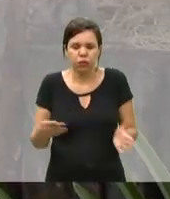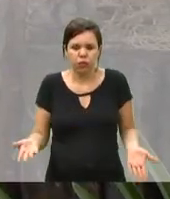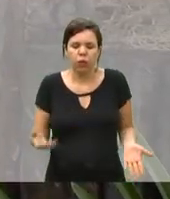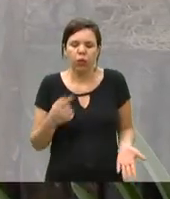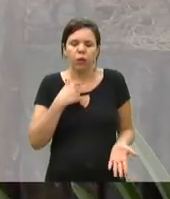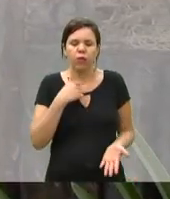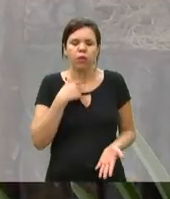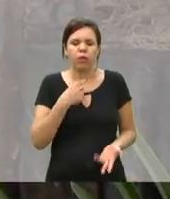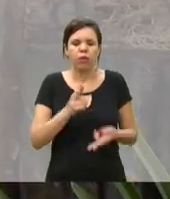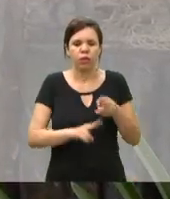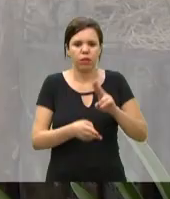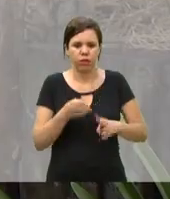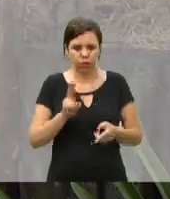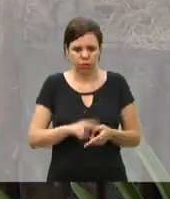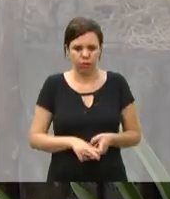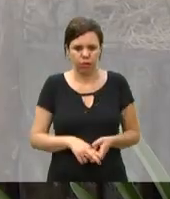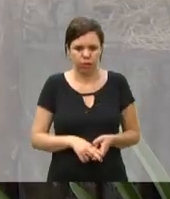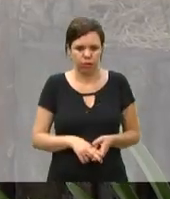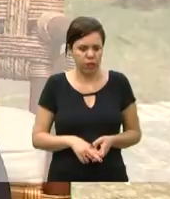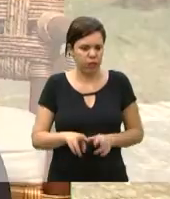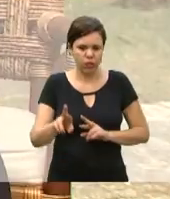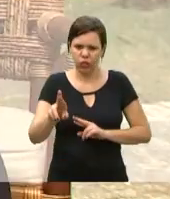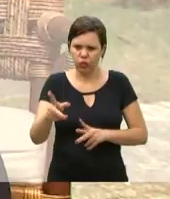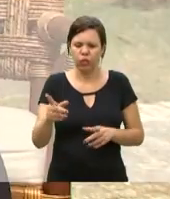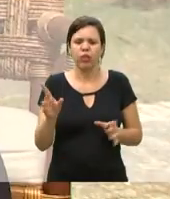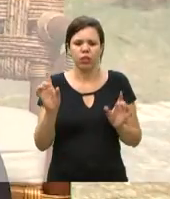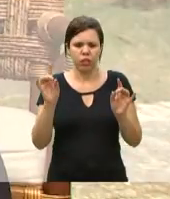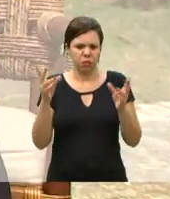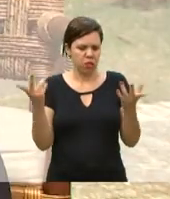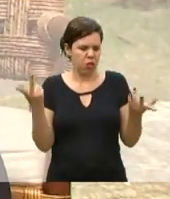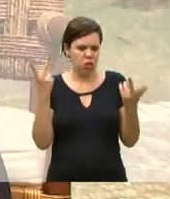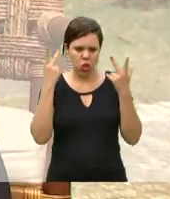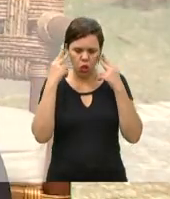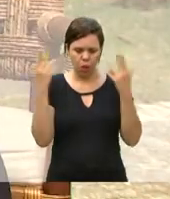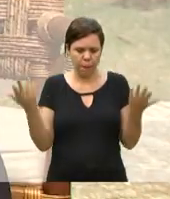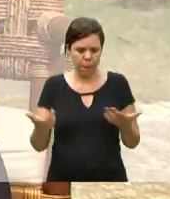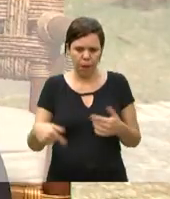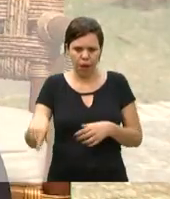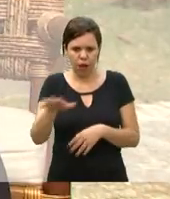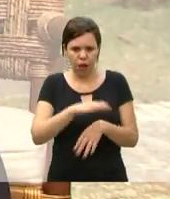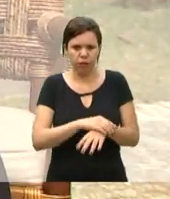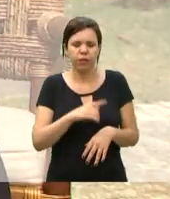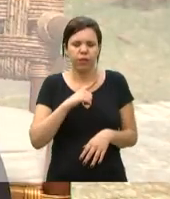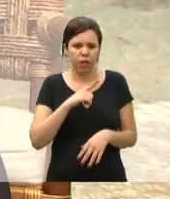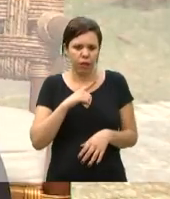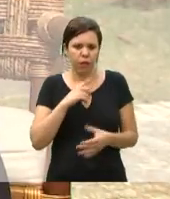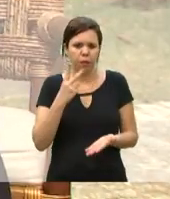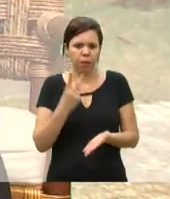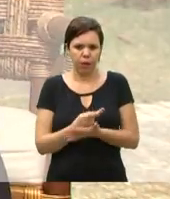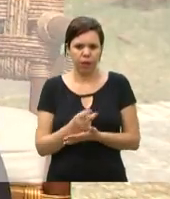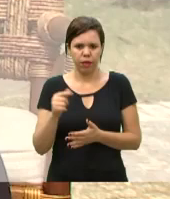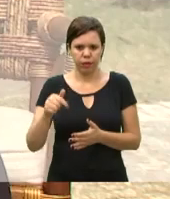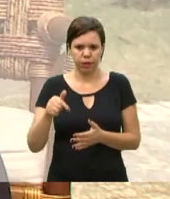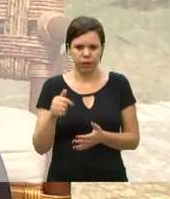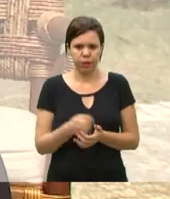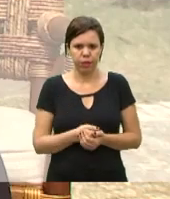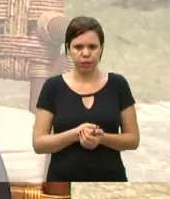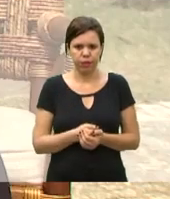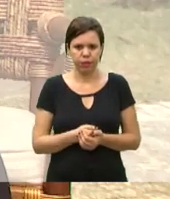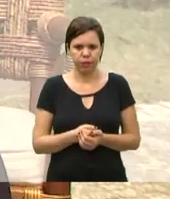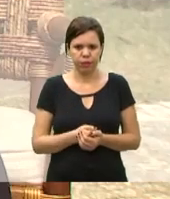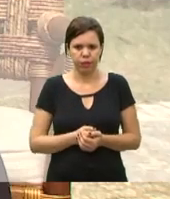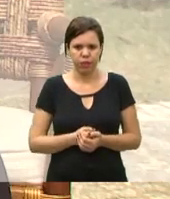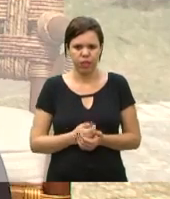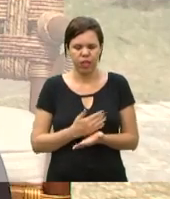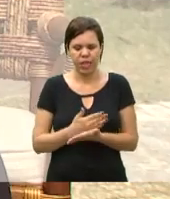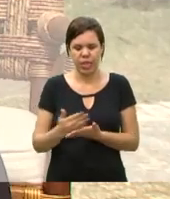desejo? Habilidades, né? Isso. E qual? Eles não são diferentes. Sim, como hoje a gente tem mesmo daqui, né? Que